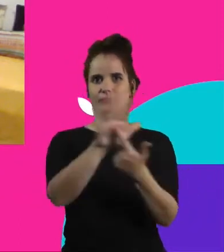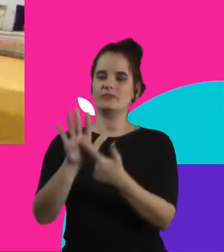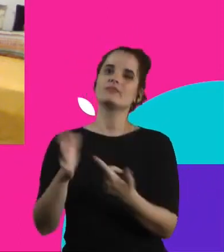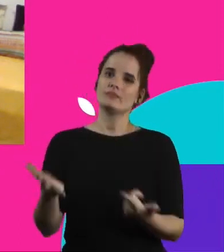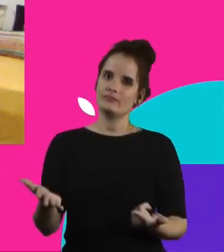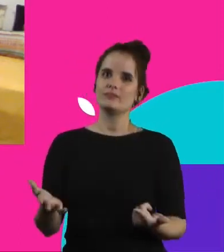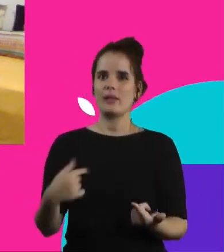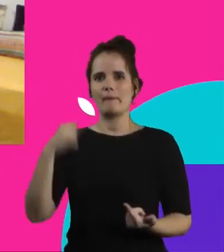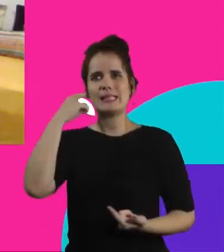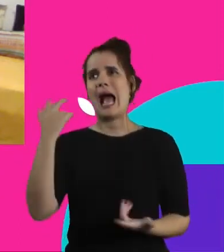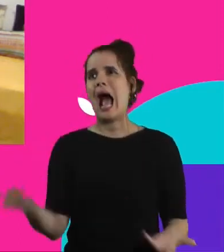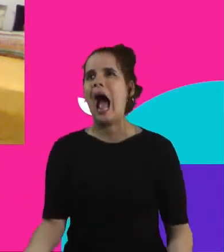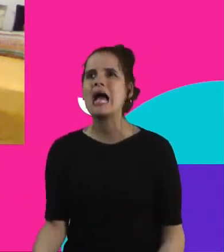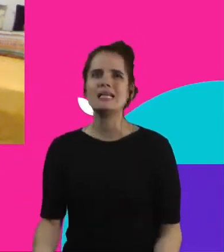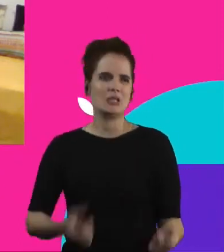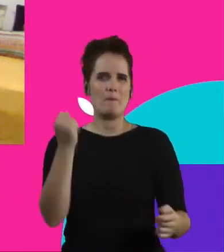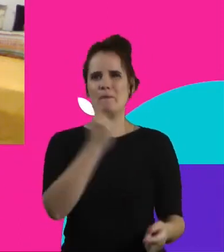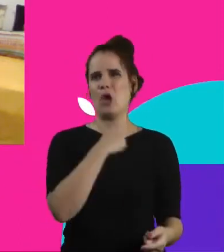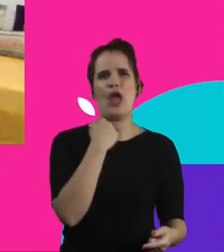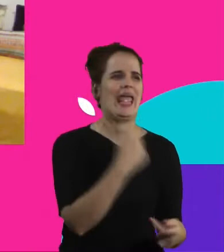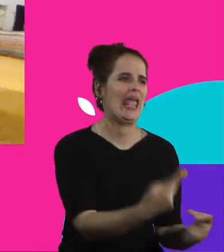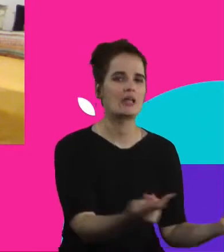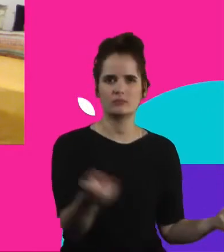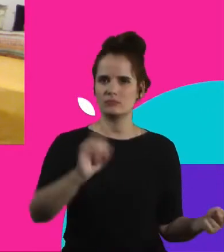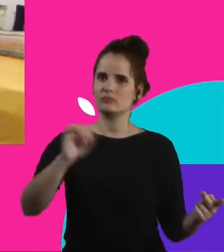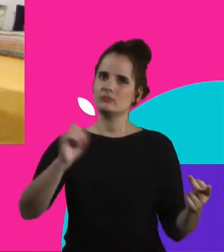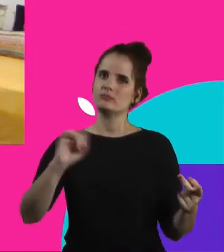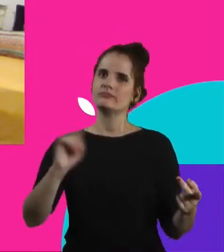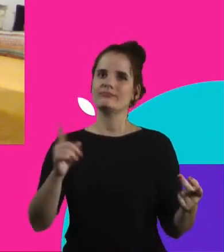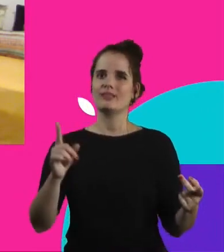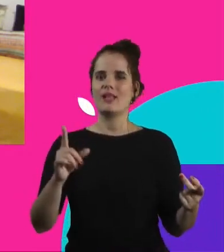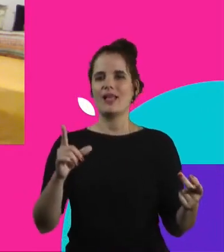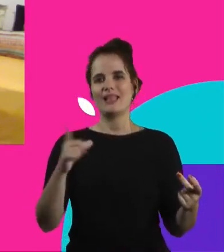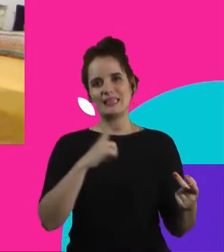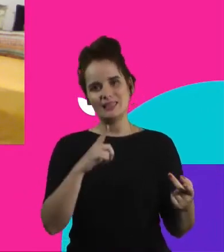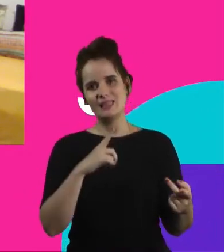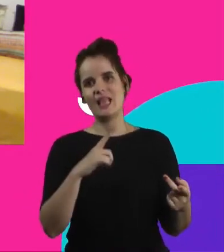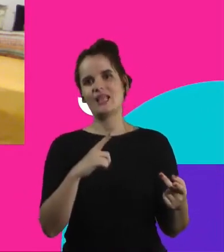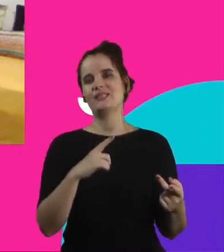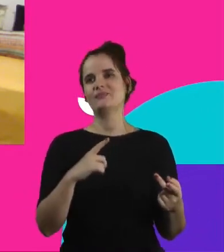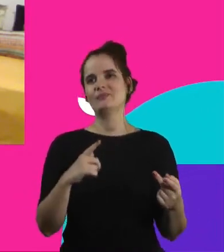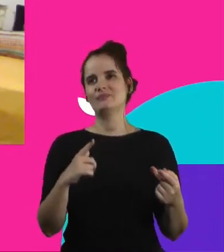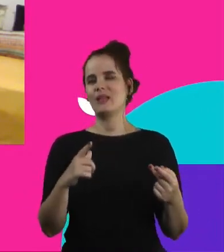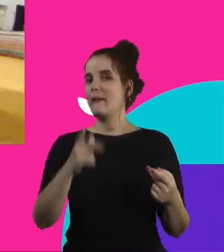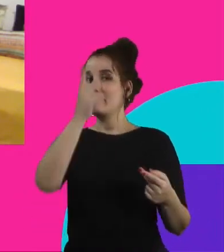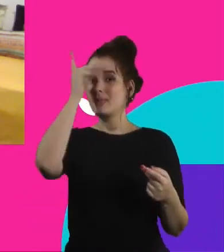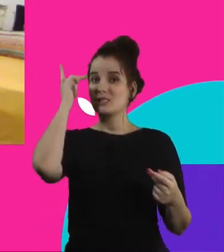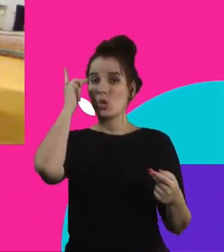está morrendo. Não, é algo diferente, né? Existem diamantes brutos lá fora que você está